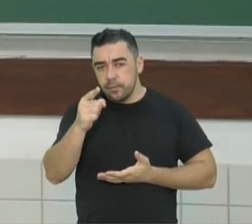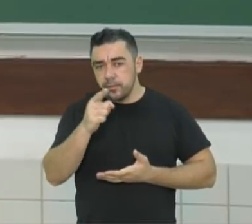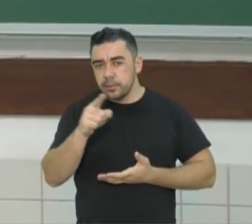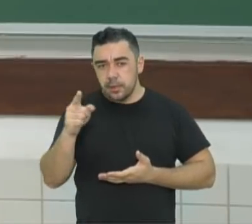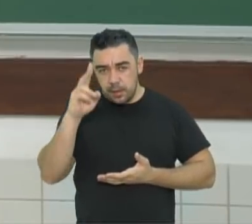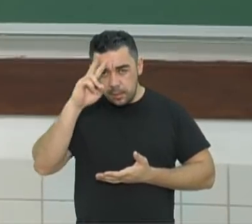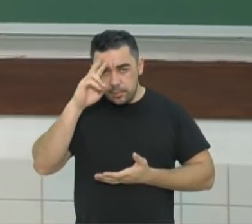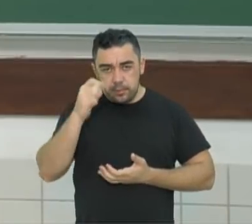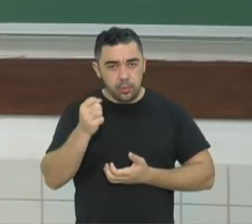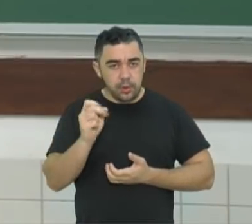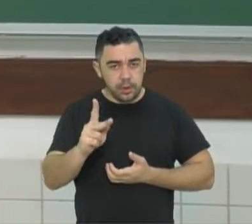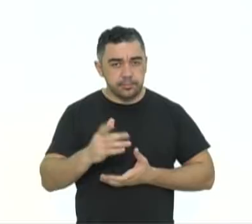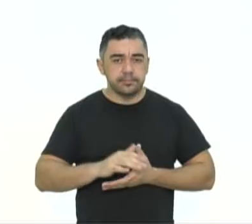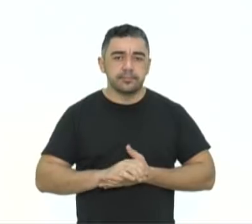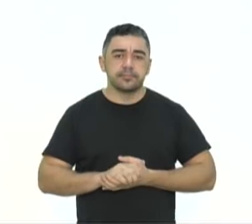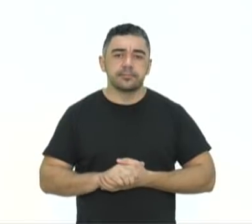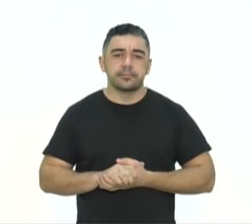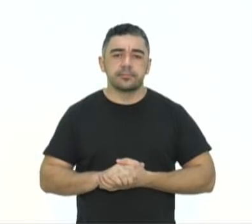vão lembrar, tá bom?